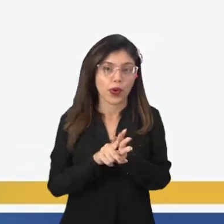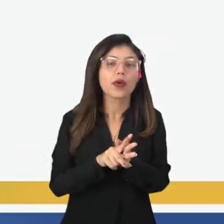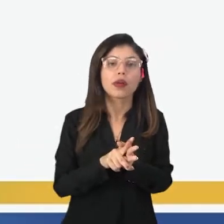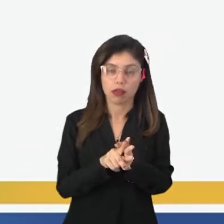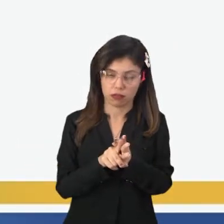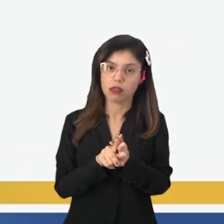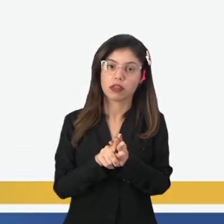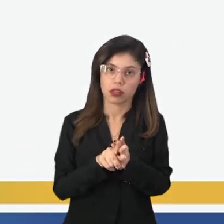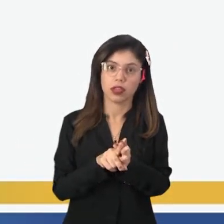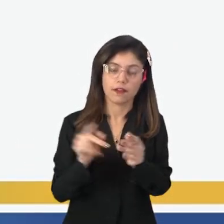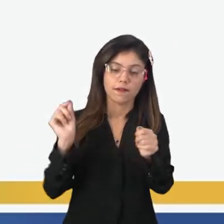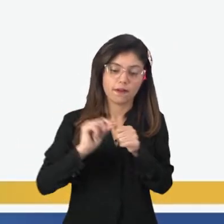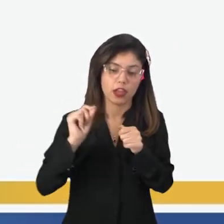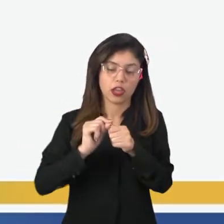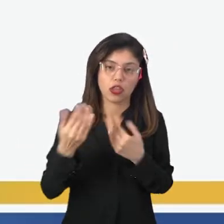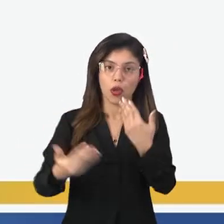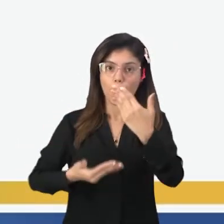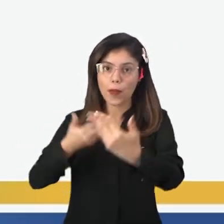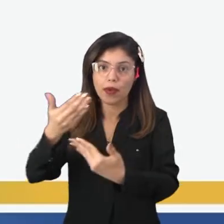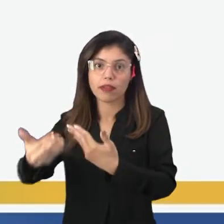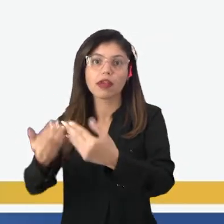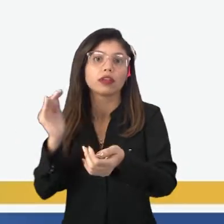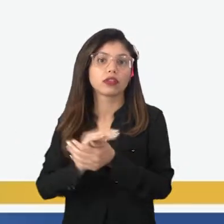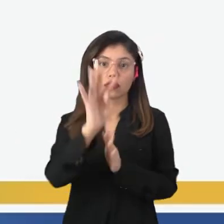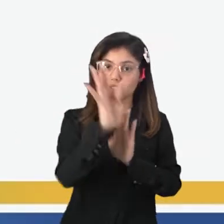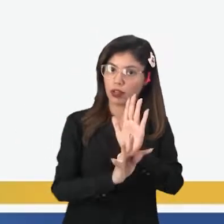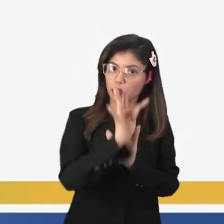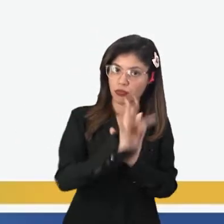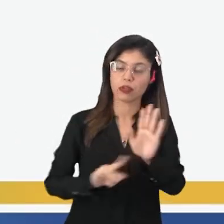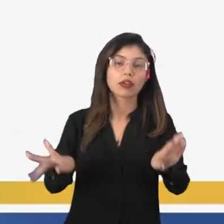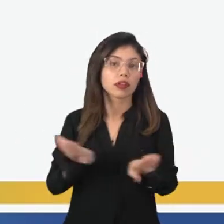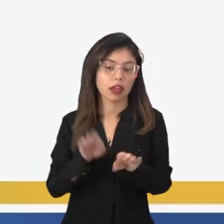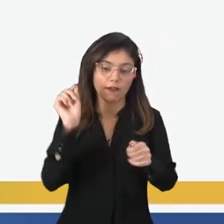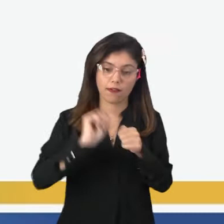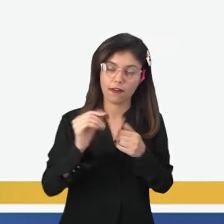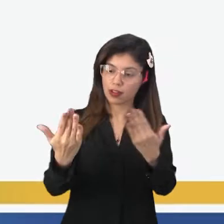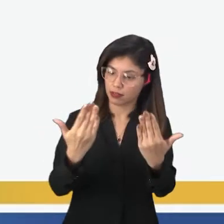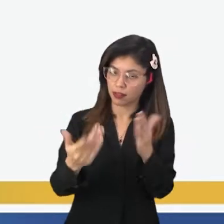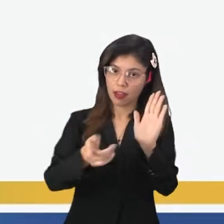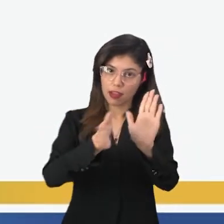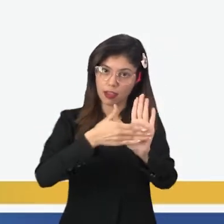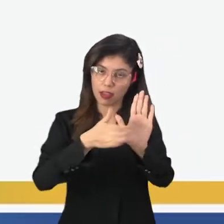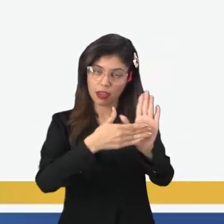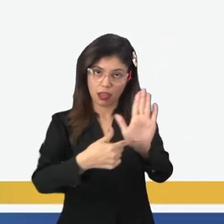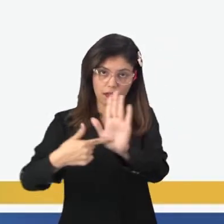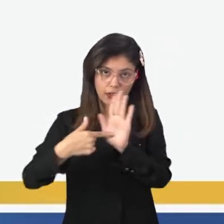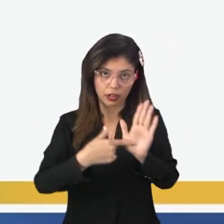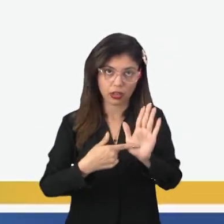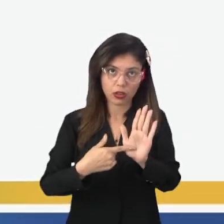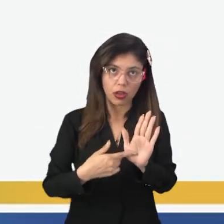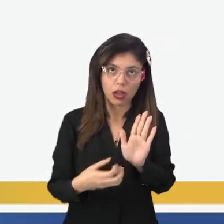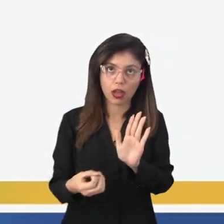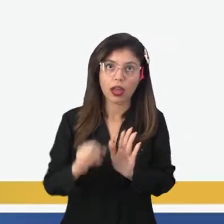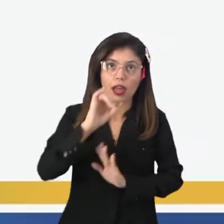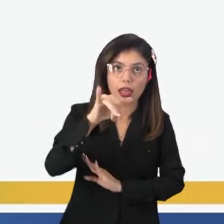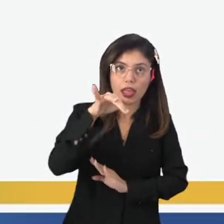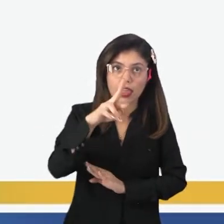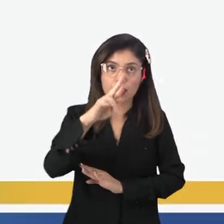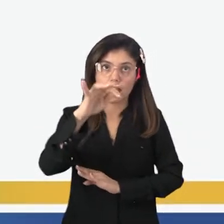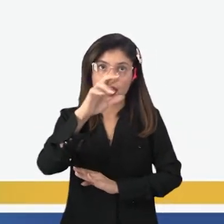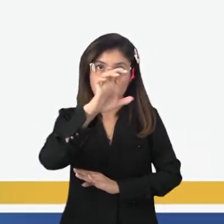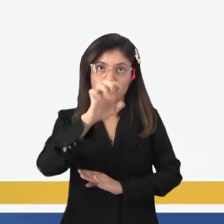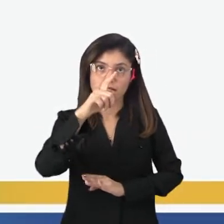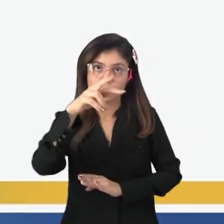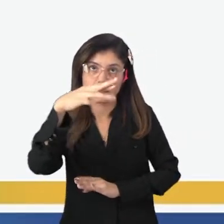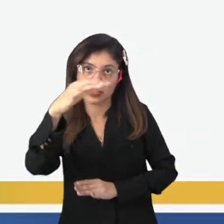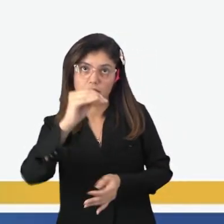fenômeno realizado ao processo de produção de textos que faz referência explícita ou